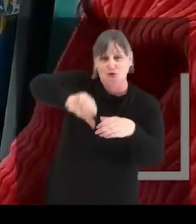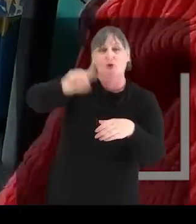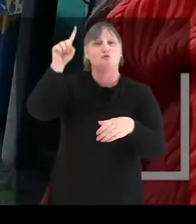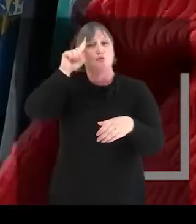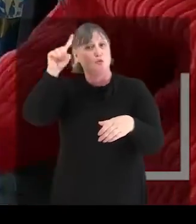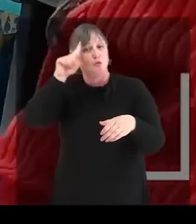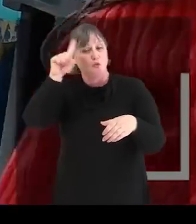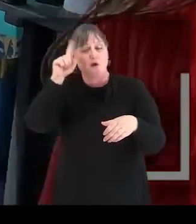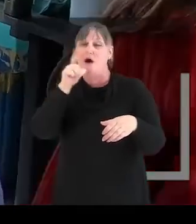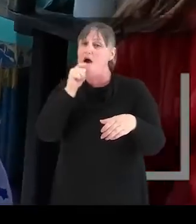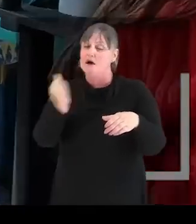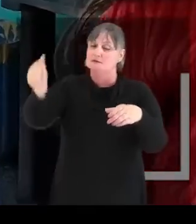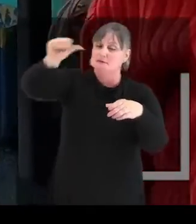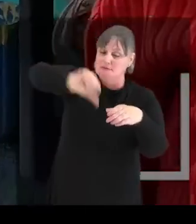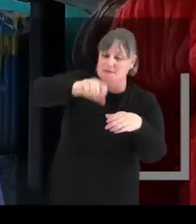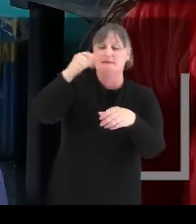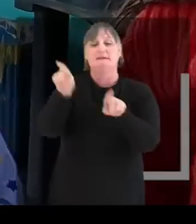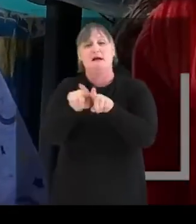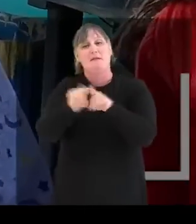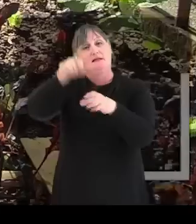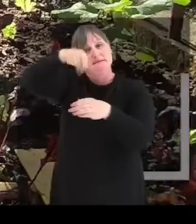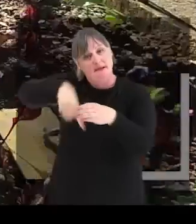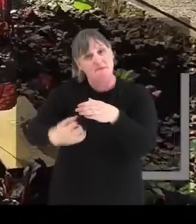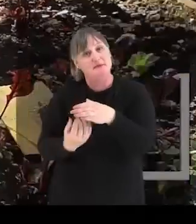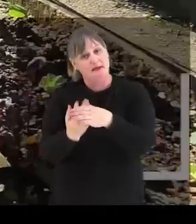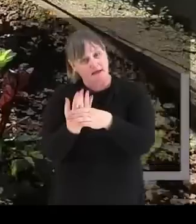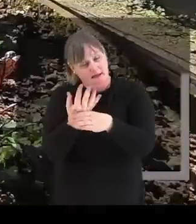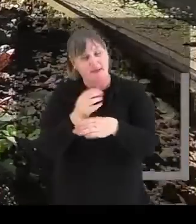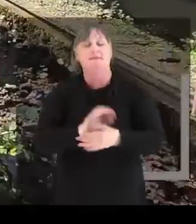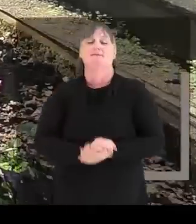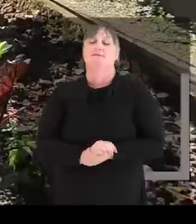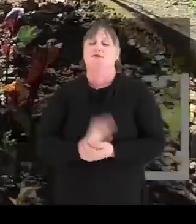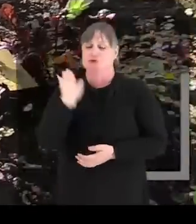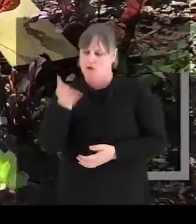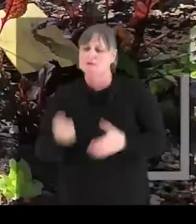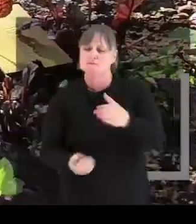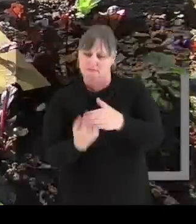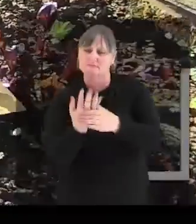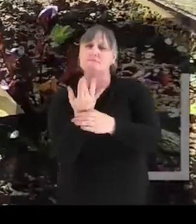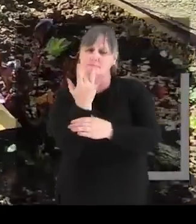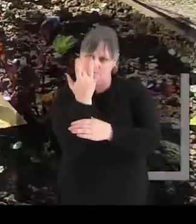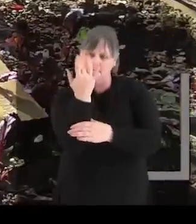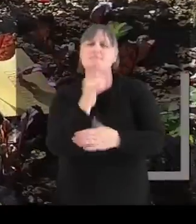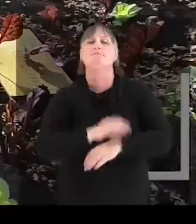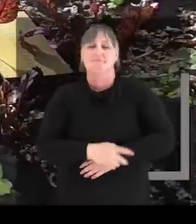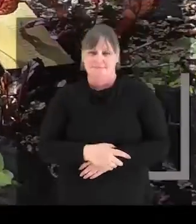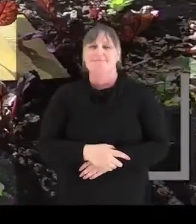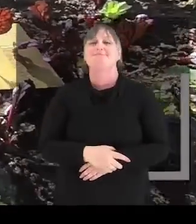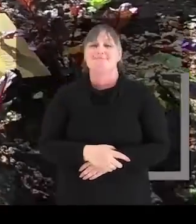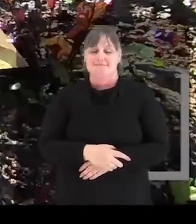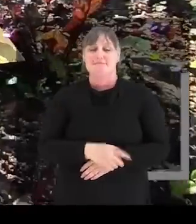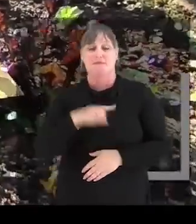regar todo dia, que vocês botarem semente. O tomatinho vermelho já cresceu. Nós vamos que eles não.